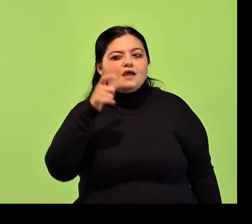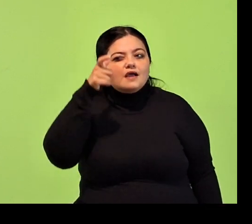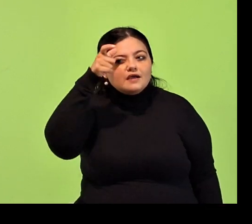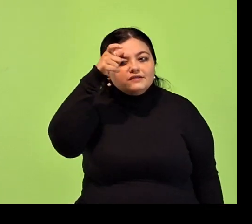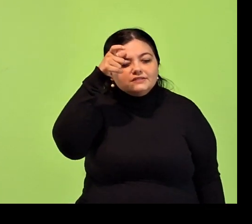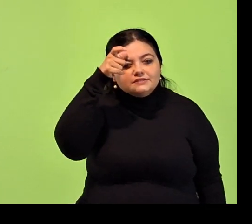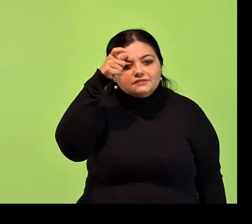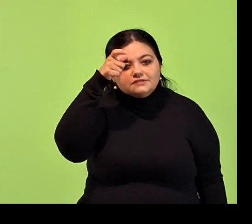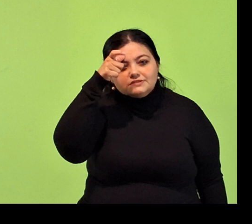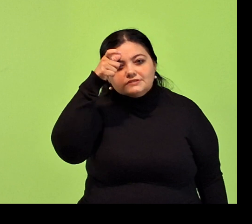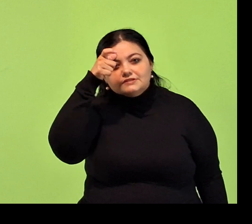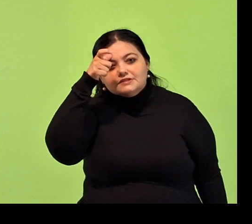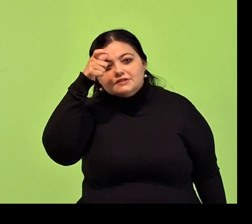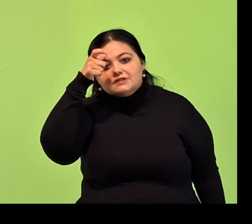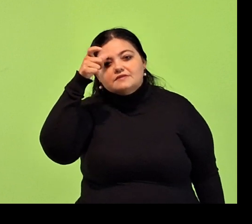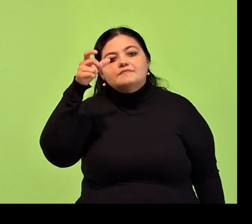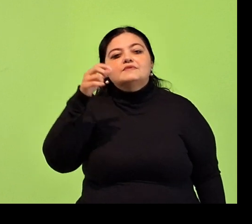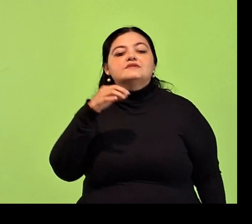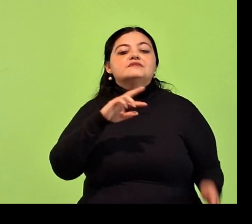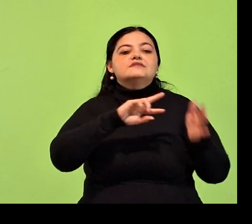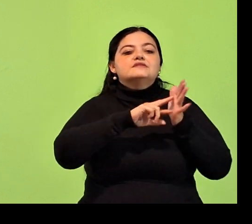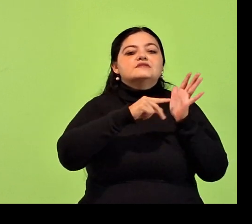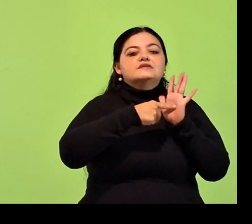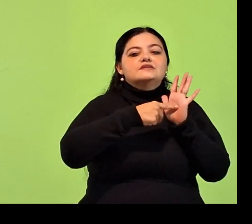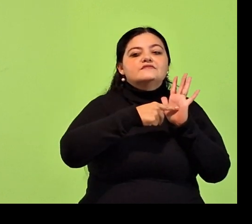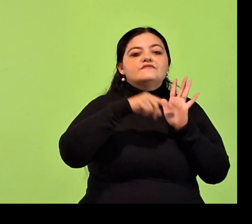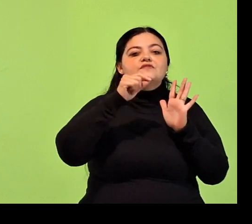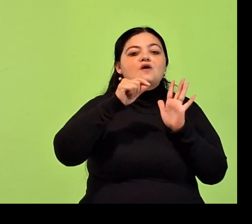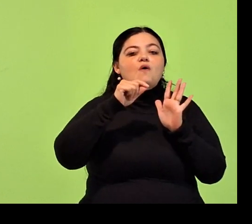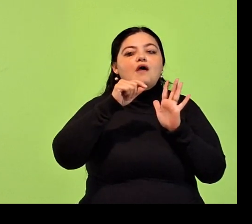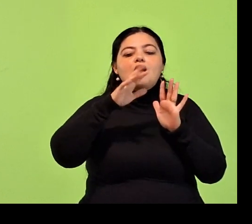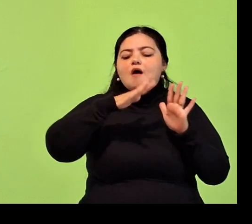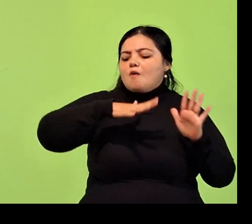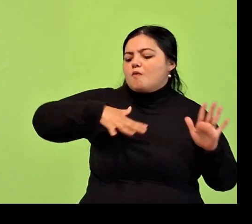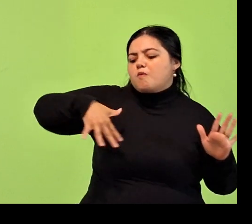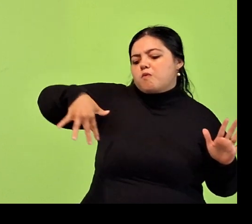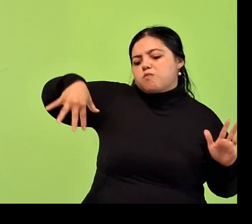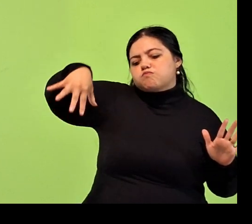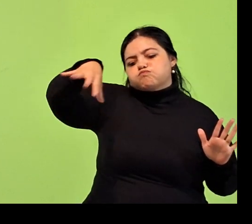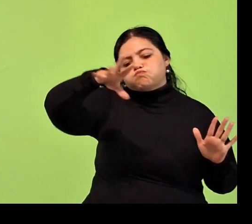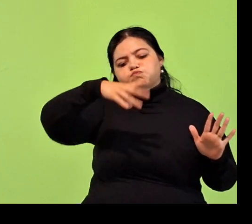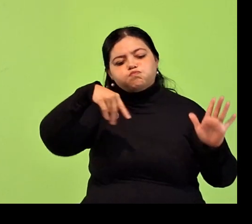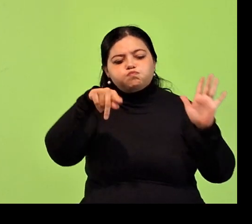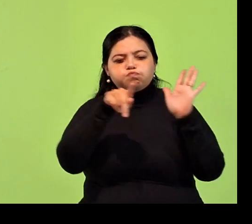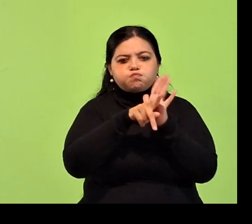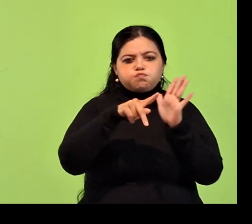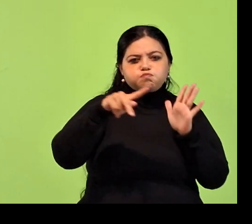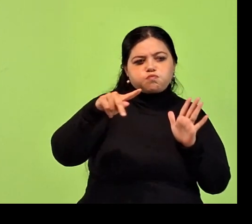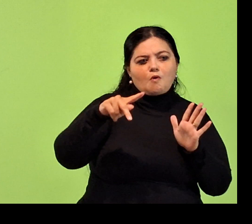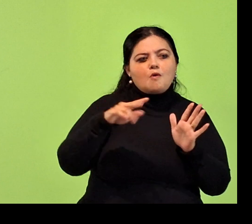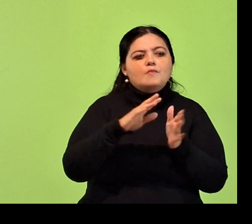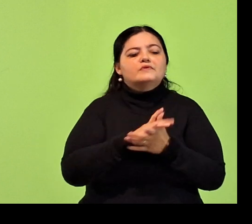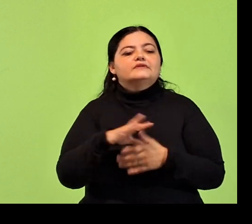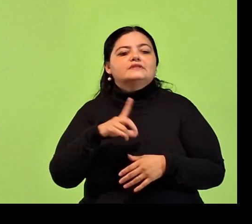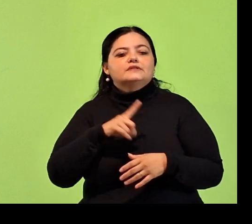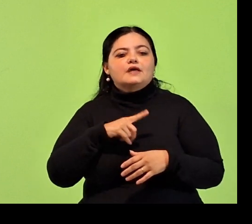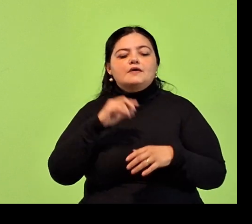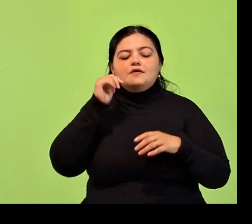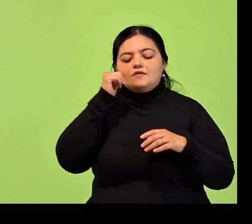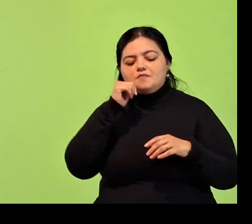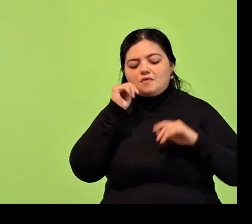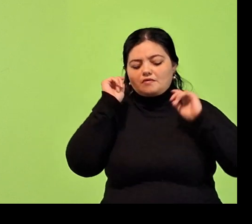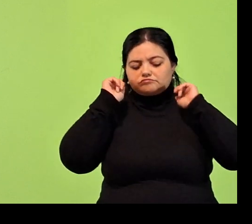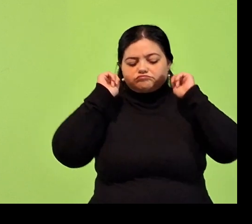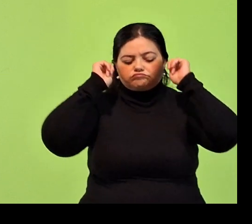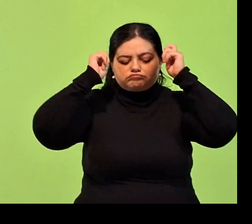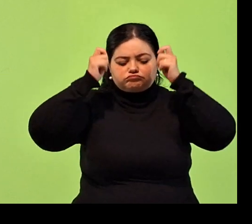Satanismo, a multinacional do diabo. A gente tem duas figuras de capuz erguendo tochas e uma mulher